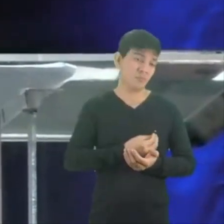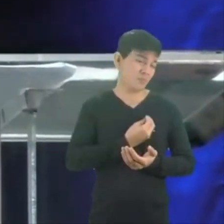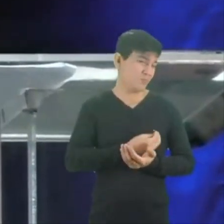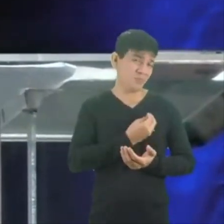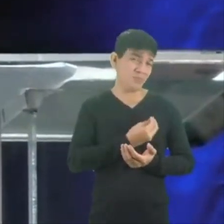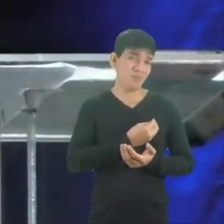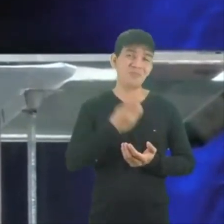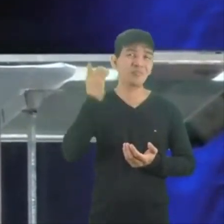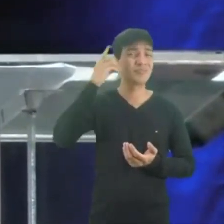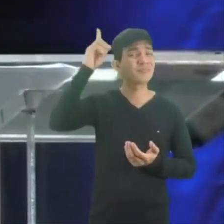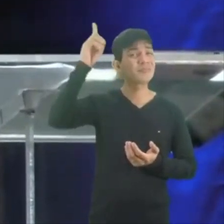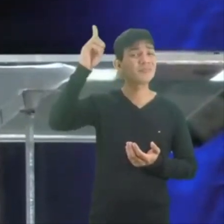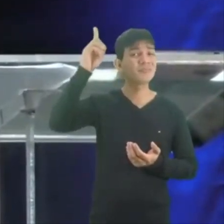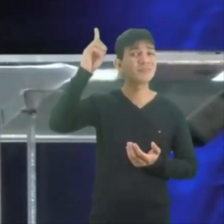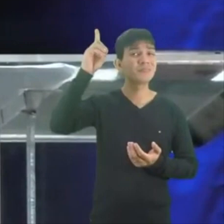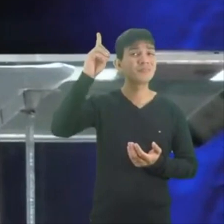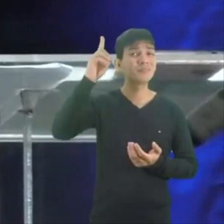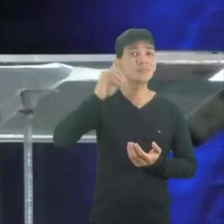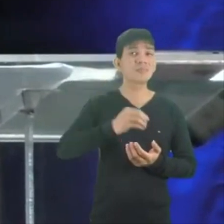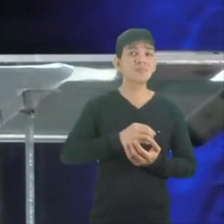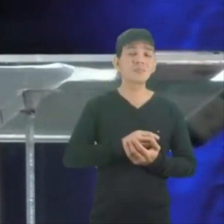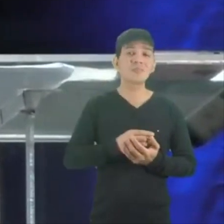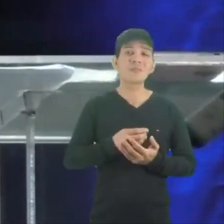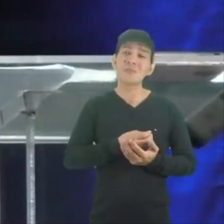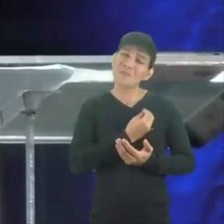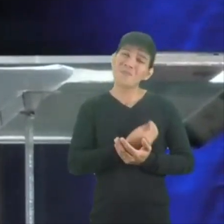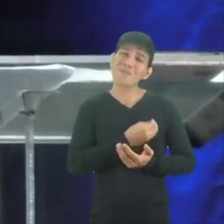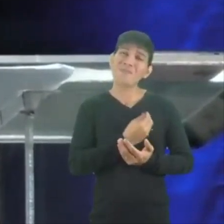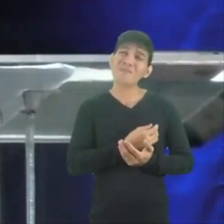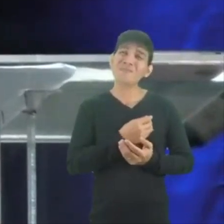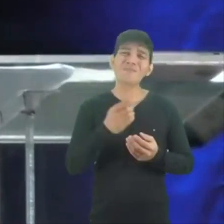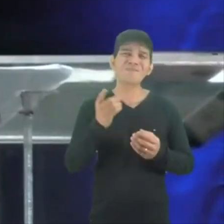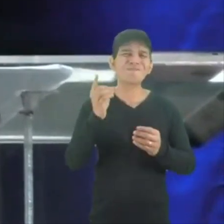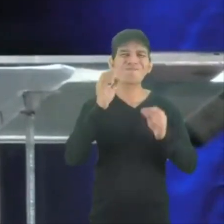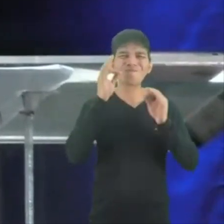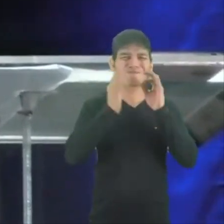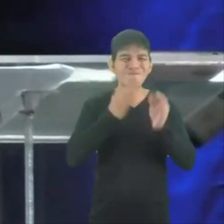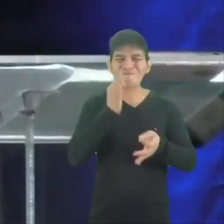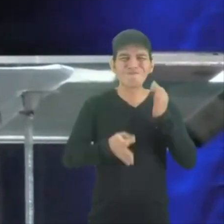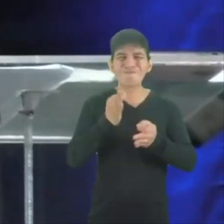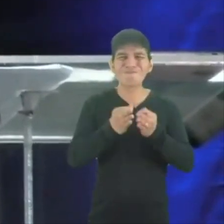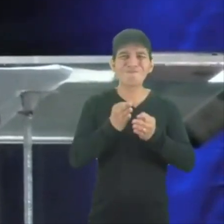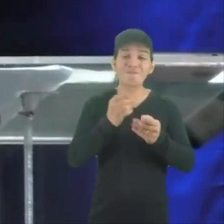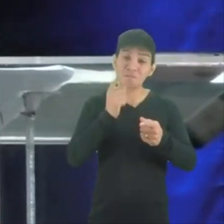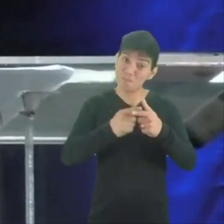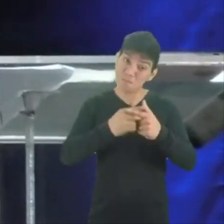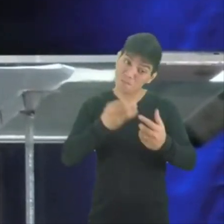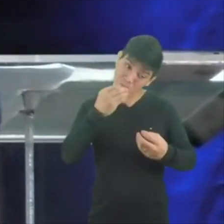Deus. Ela é uma vida injusta por causa do pecado que está na humanidade.